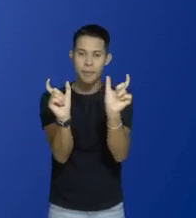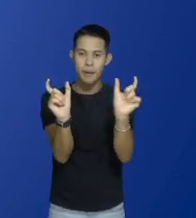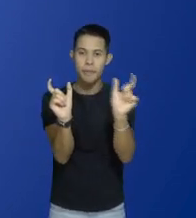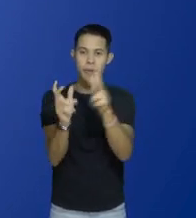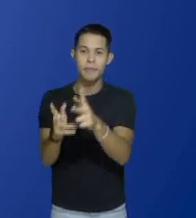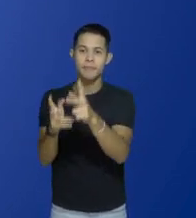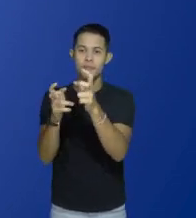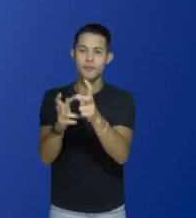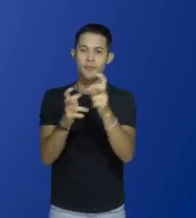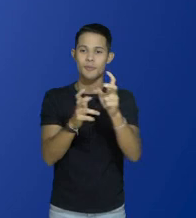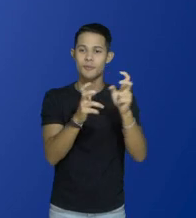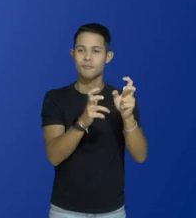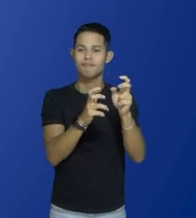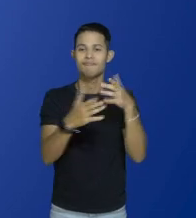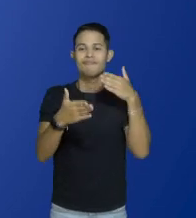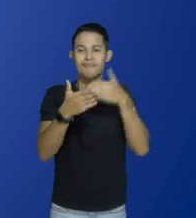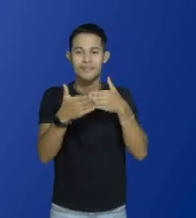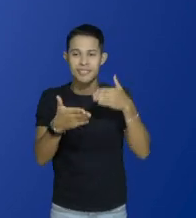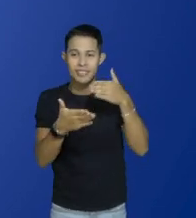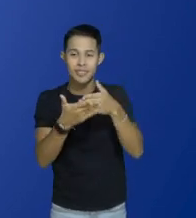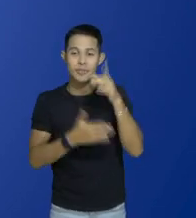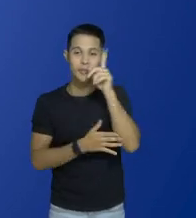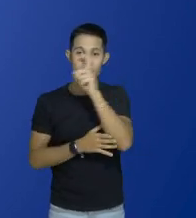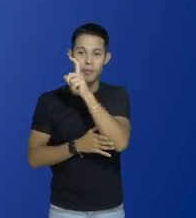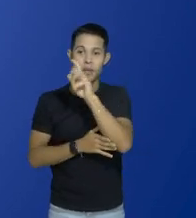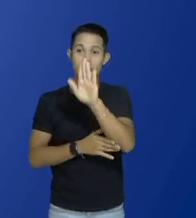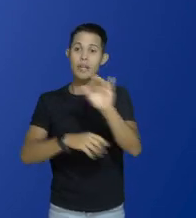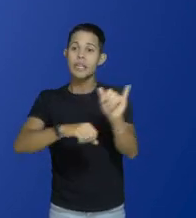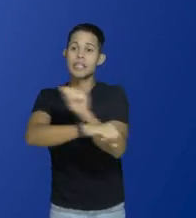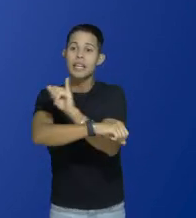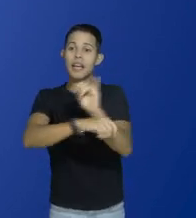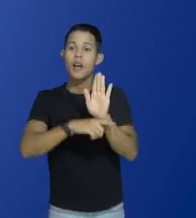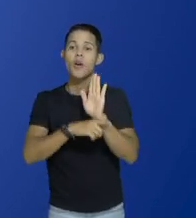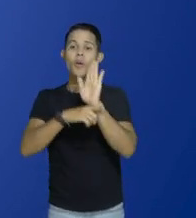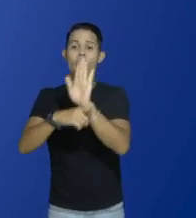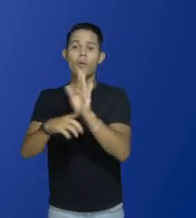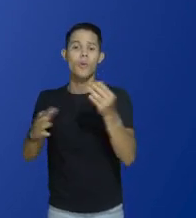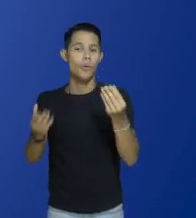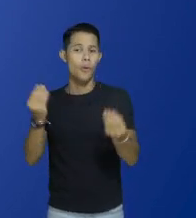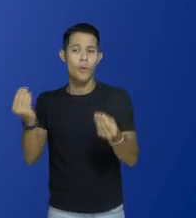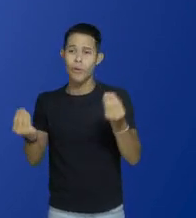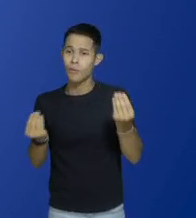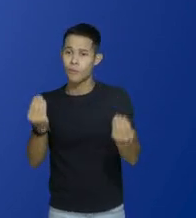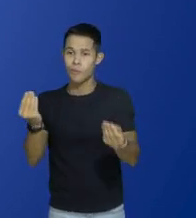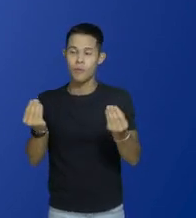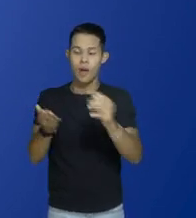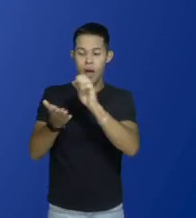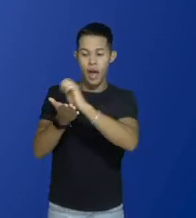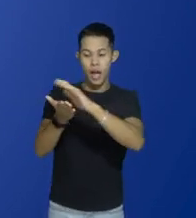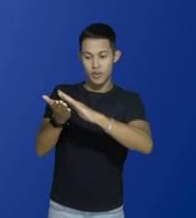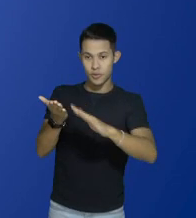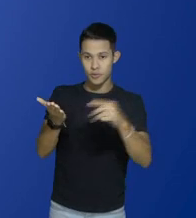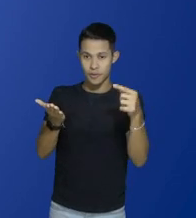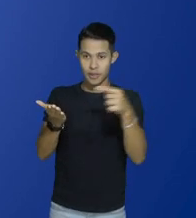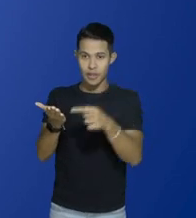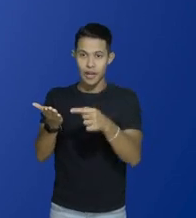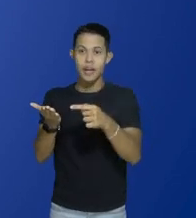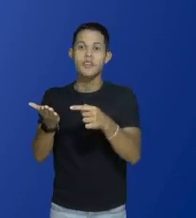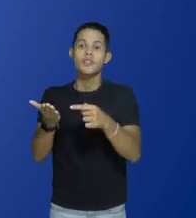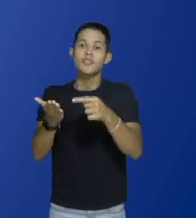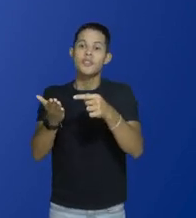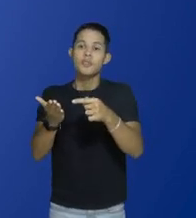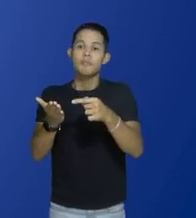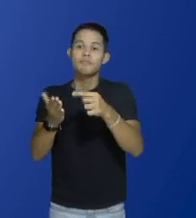E a estratégia que pode ajudar, né? Realizar do dislexo, realizar atividades de identificação dos